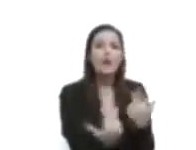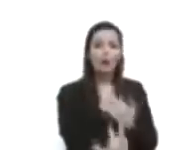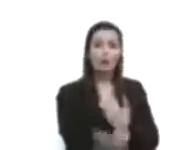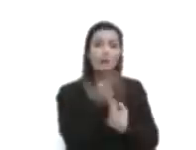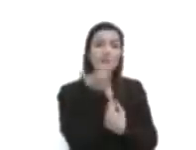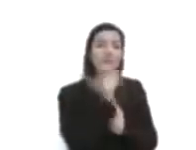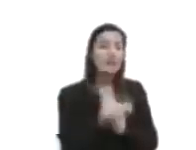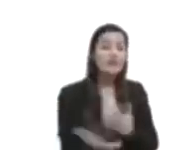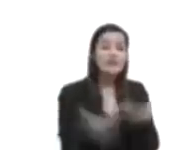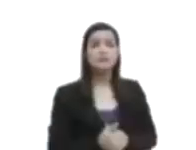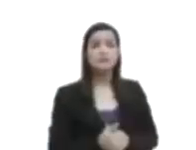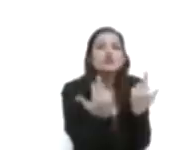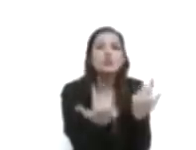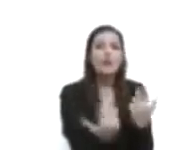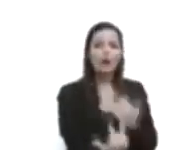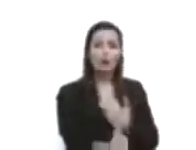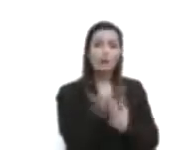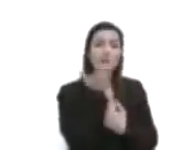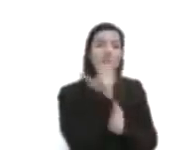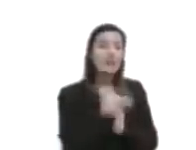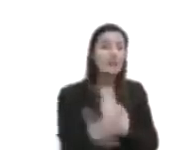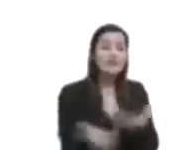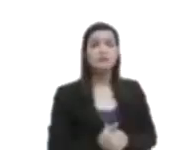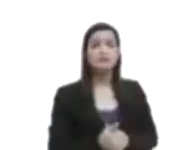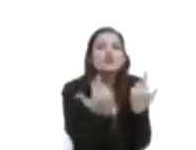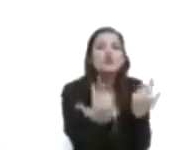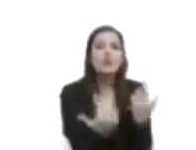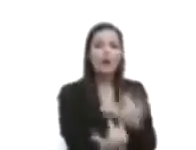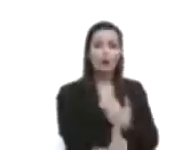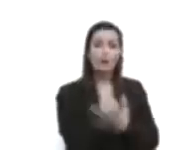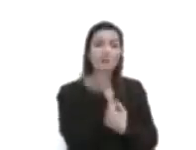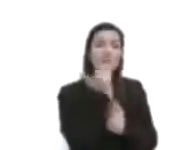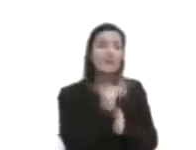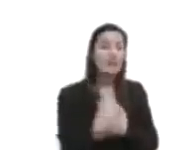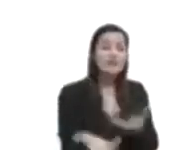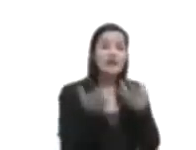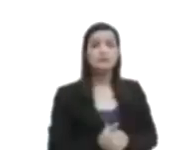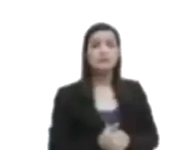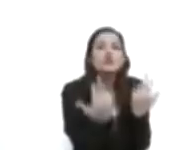genuíno leite espiritual, as Escrituras. Oração também,